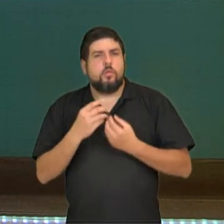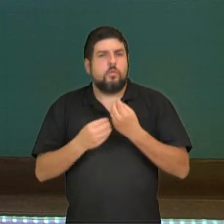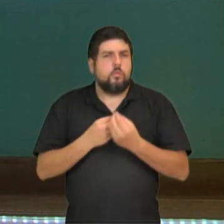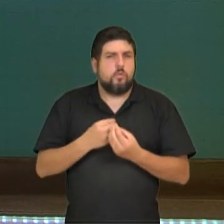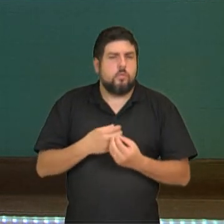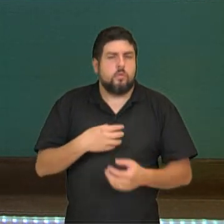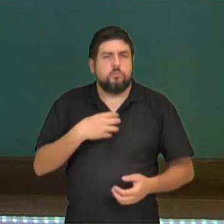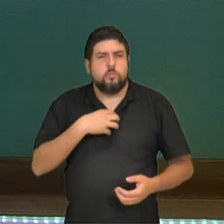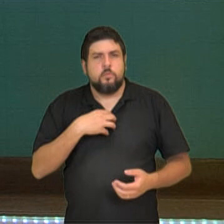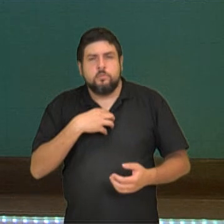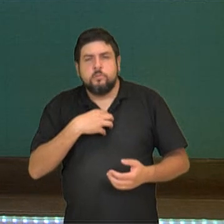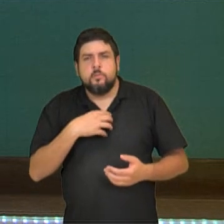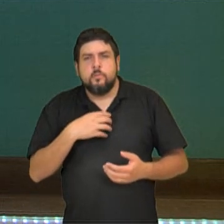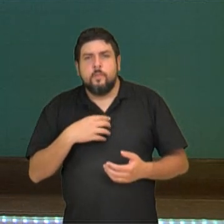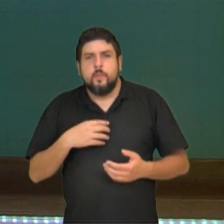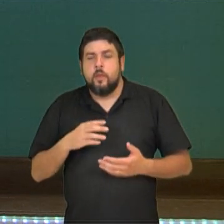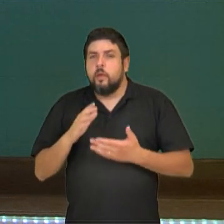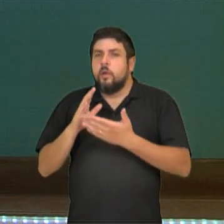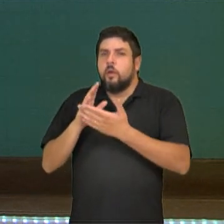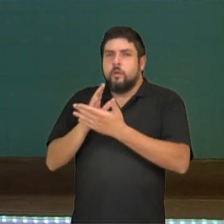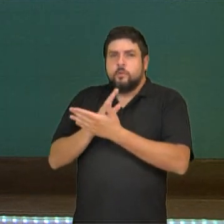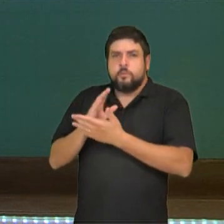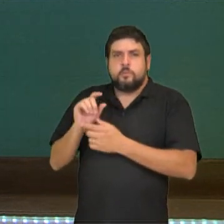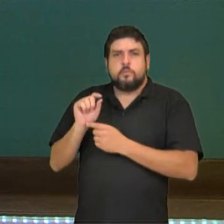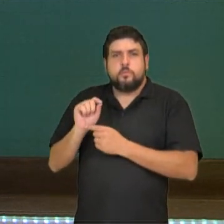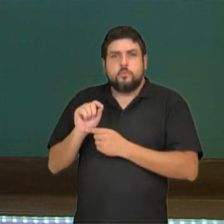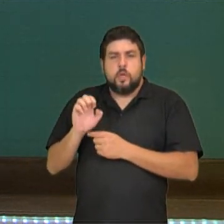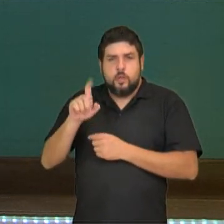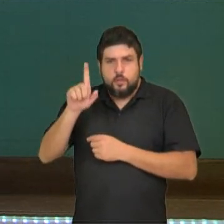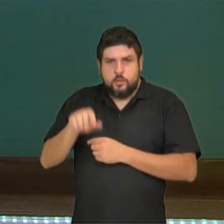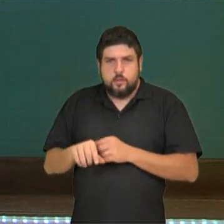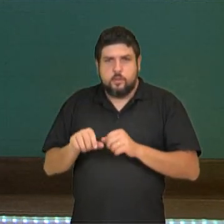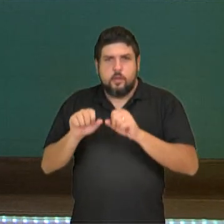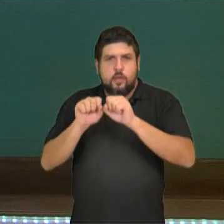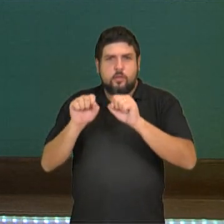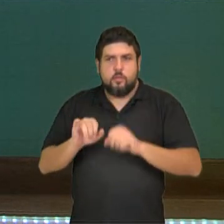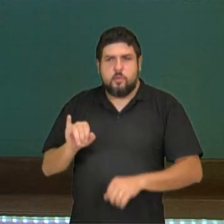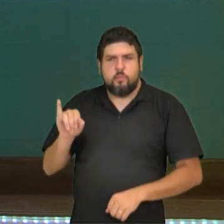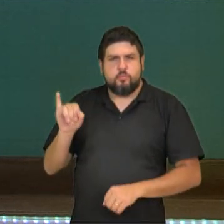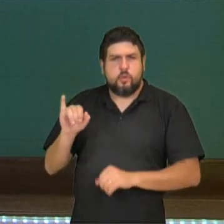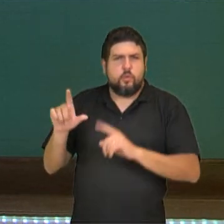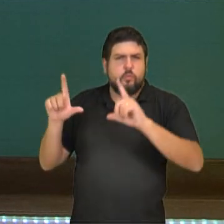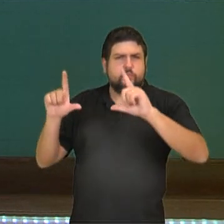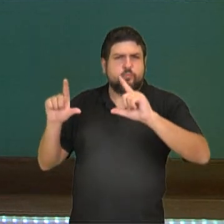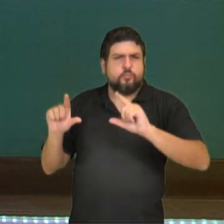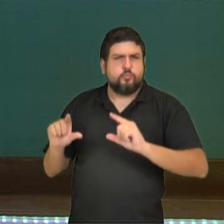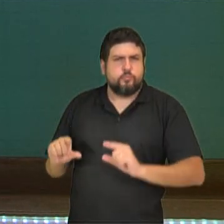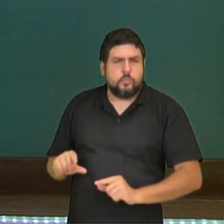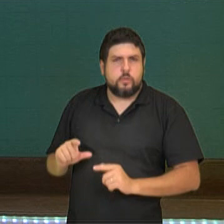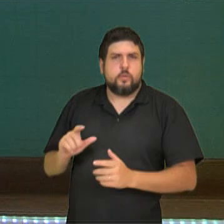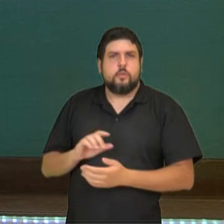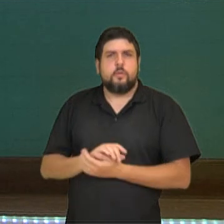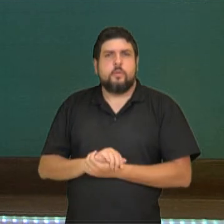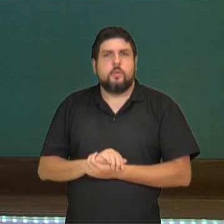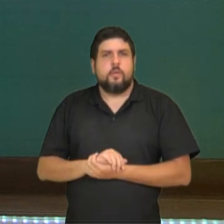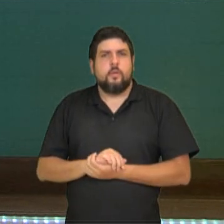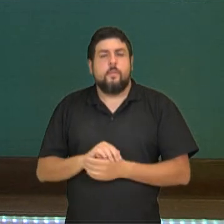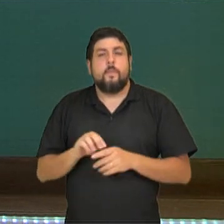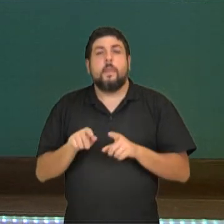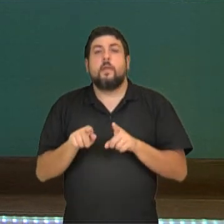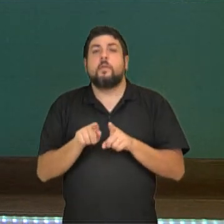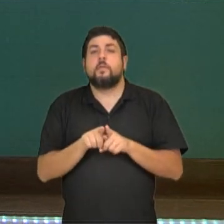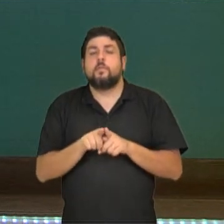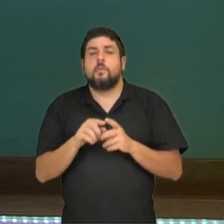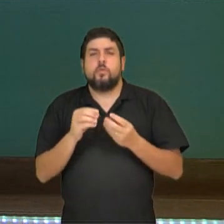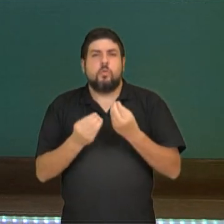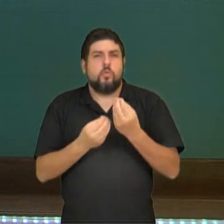que algumas estão associadas com o sistema imunológico deficiente, né, debilitado, com as questões associadas à